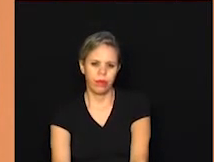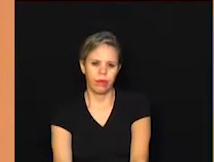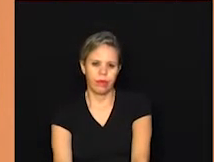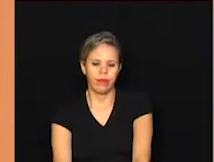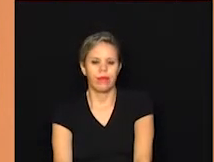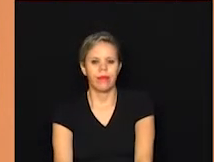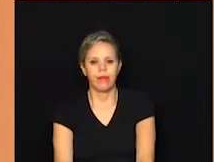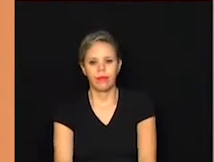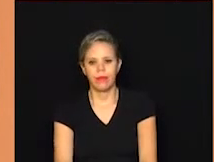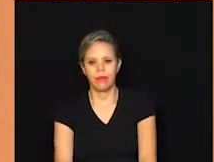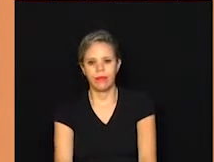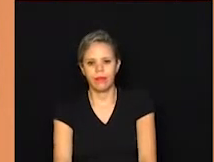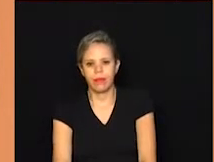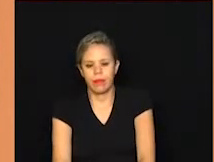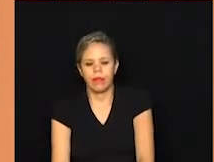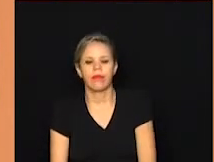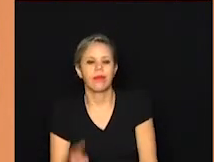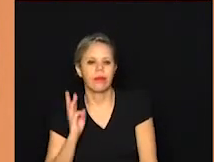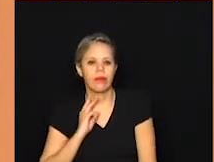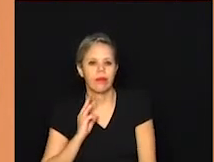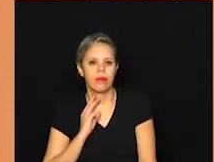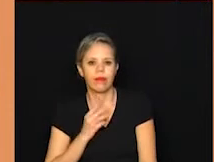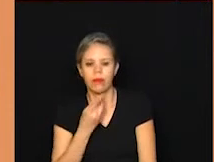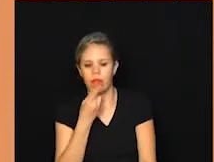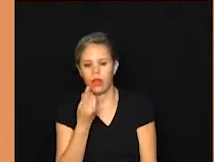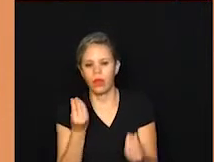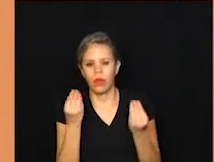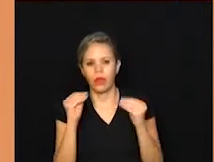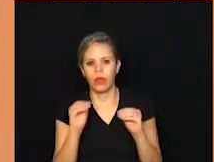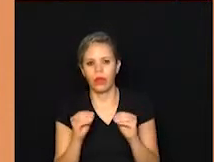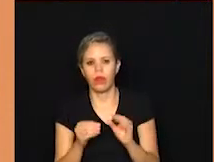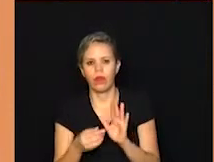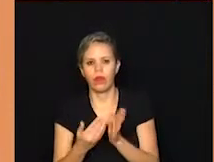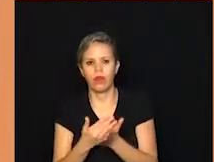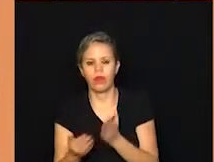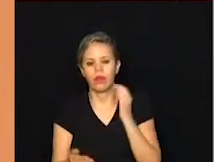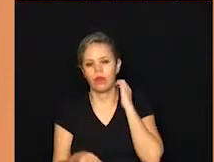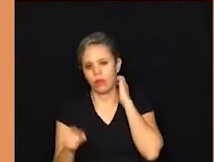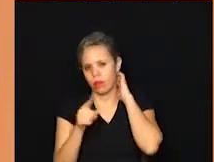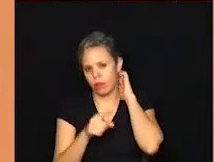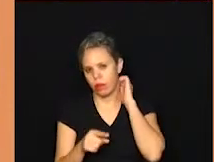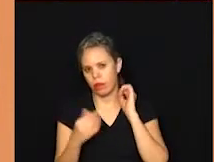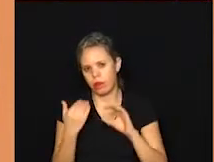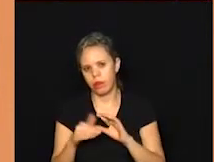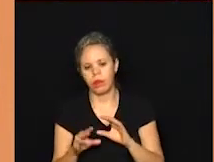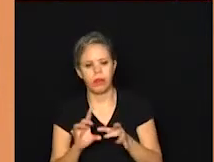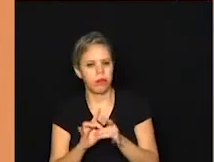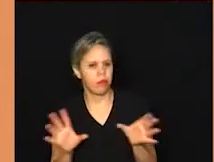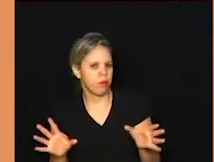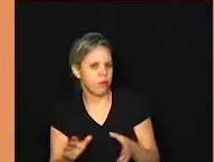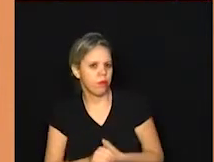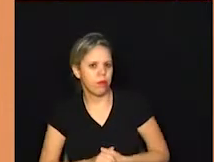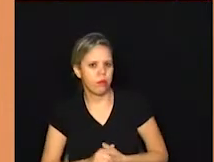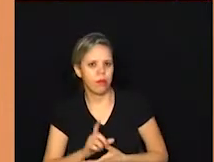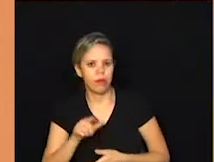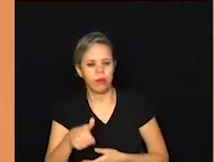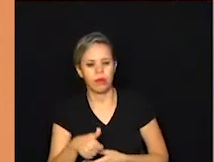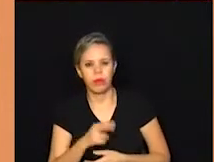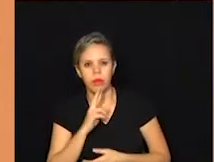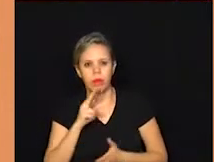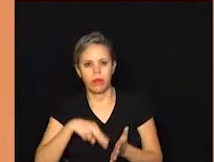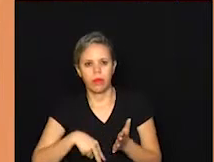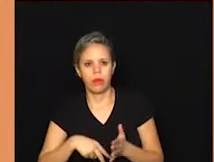comunicacão@campinas.sp.leg.br. Então, enquanto o Cecílio coloca aqui, né, as suas considerações, vocês podem ir mandando mensagem que logo em seguida eu vou